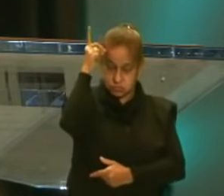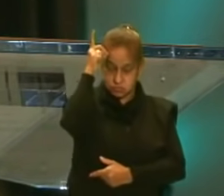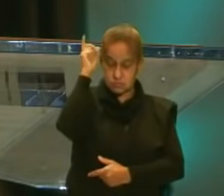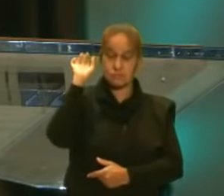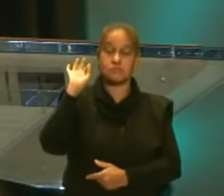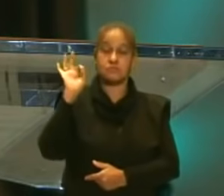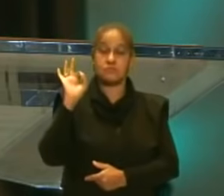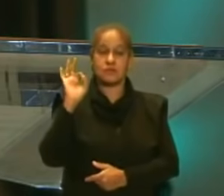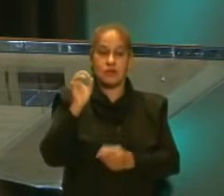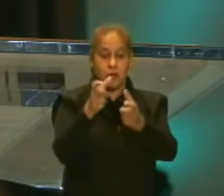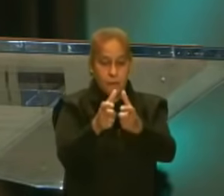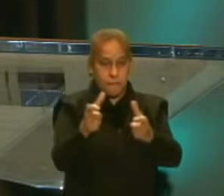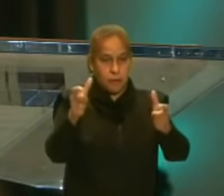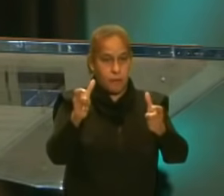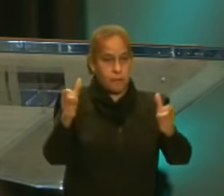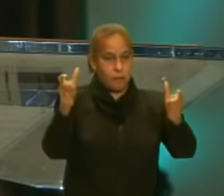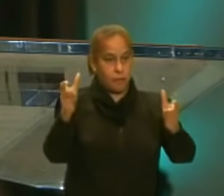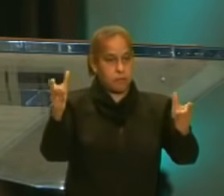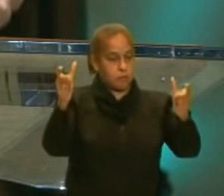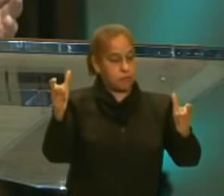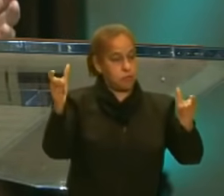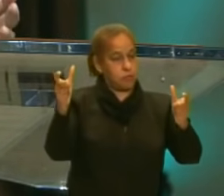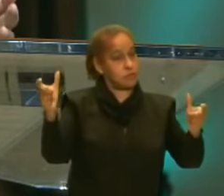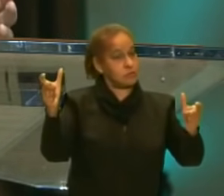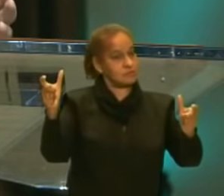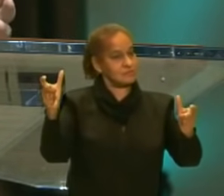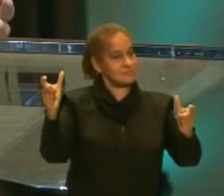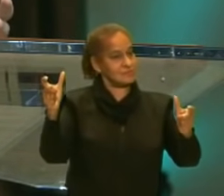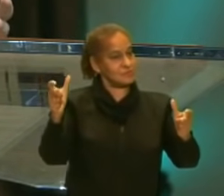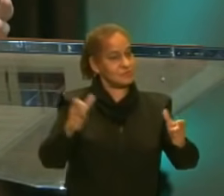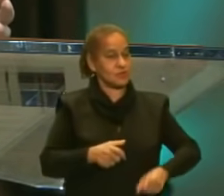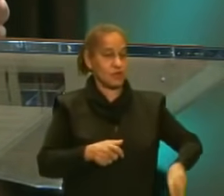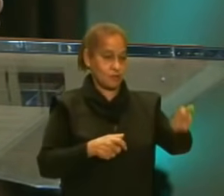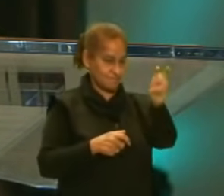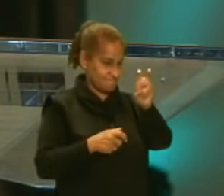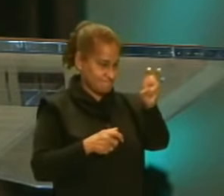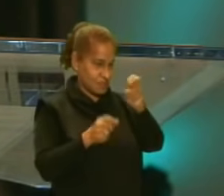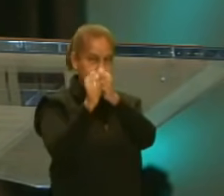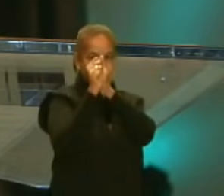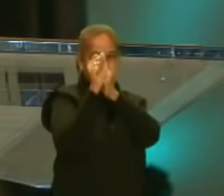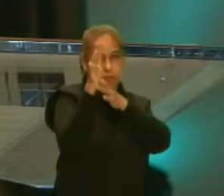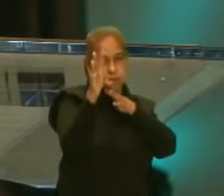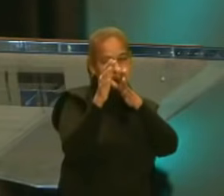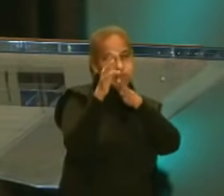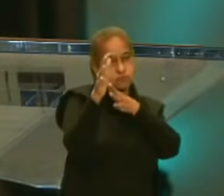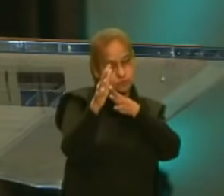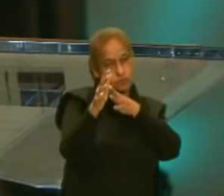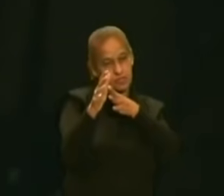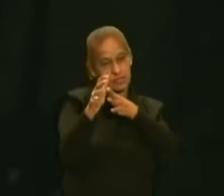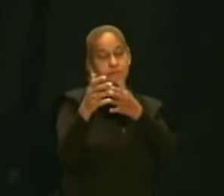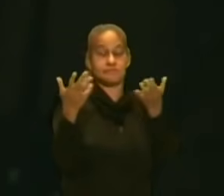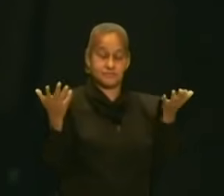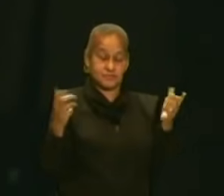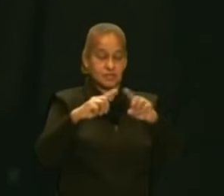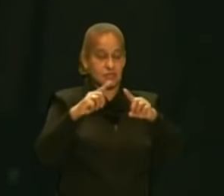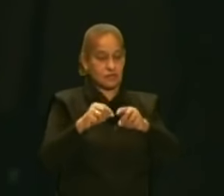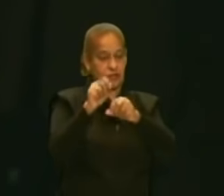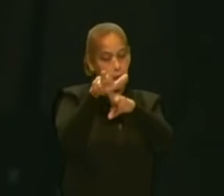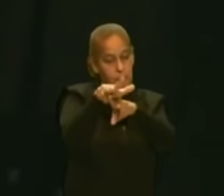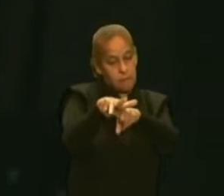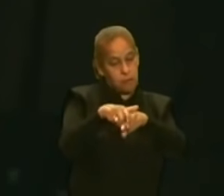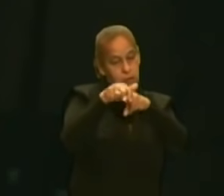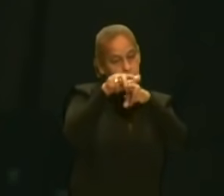ser maior do que no da quinta trombeta. E isso vai falar com que uma